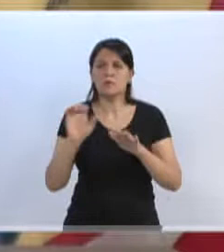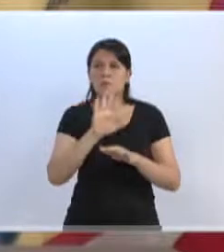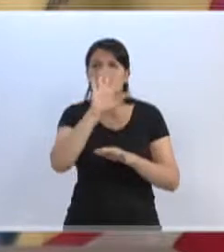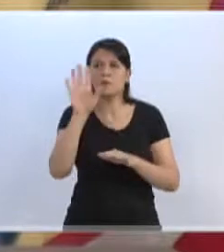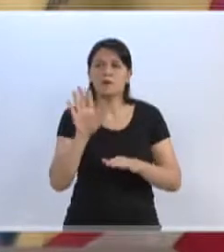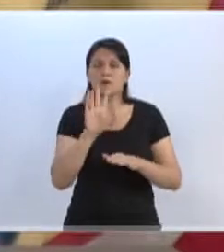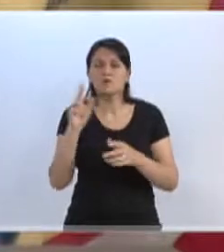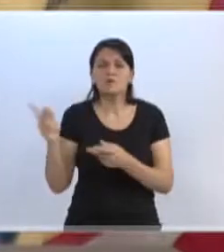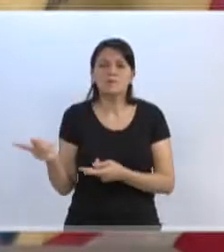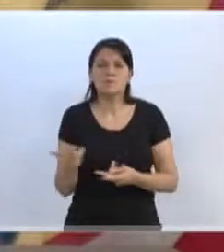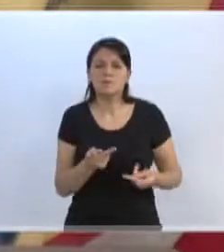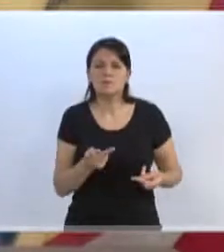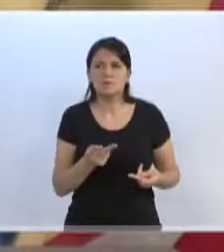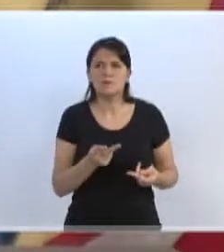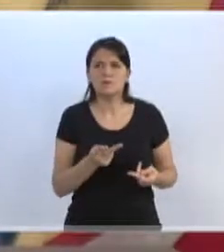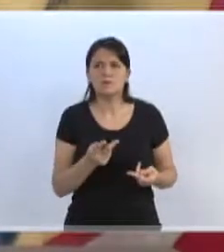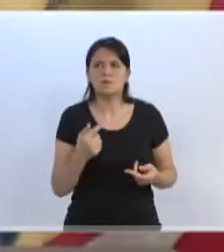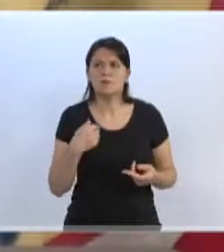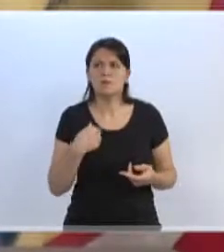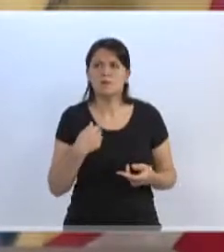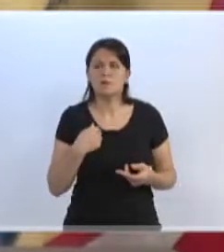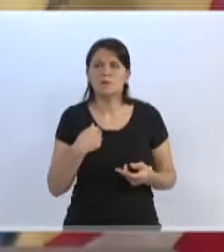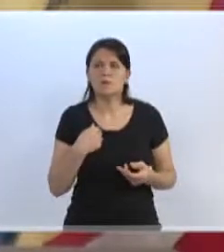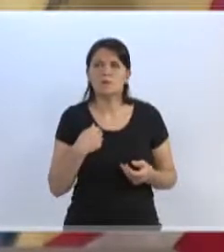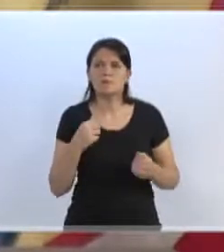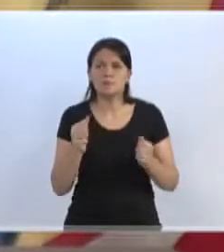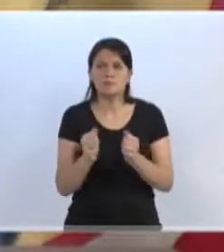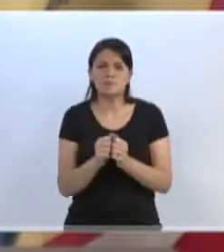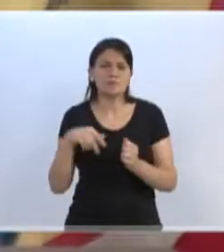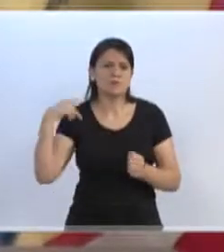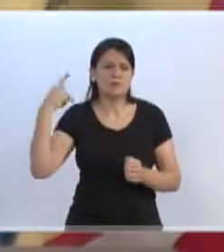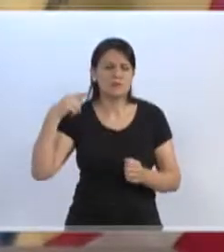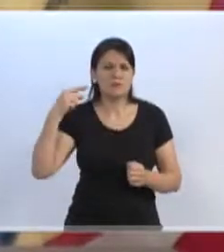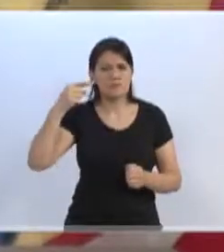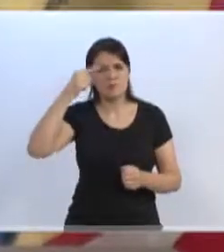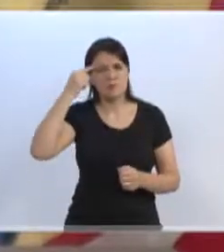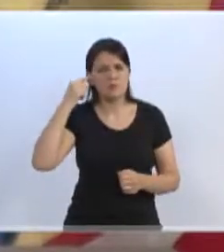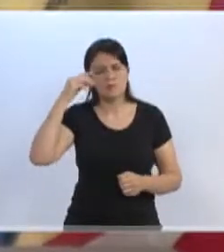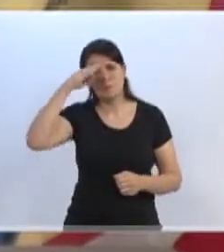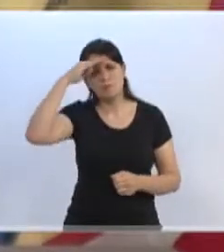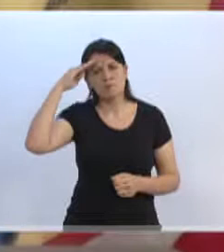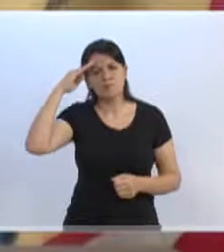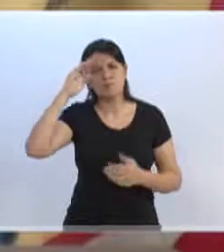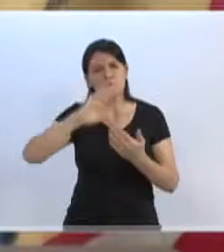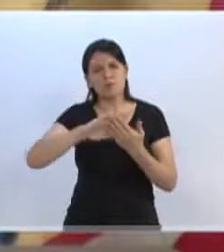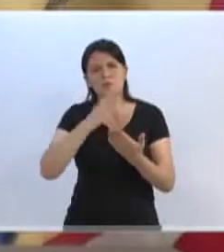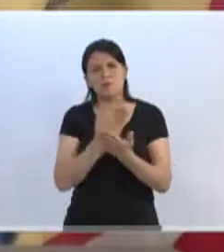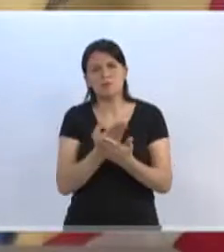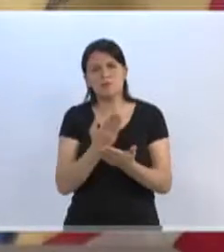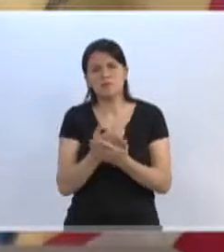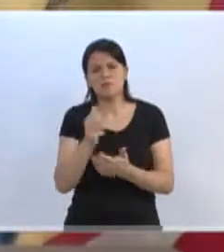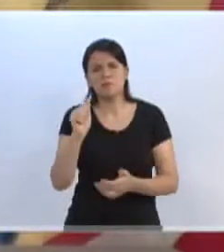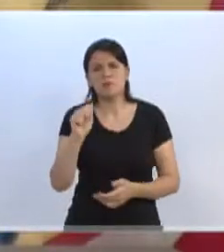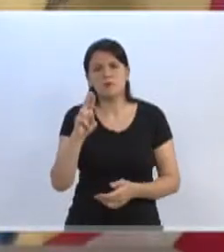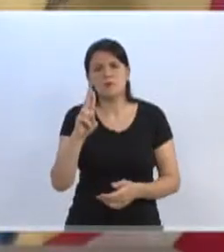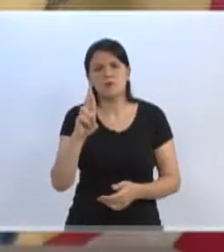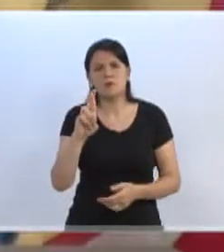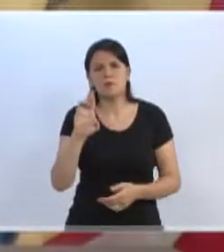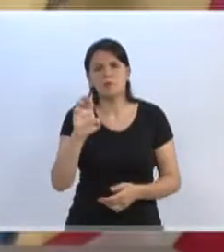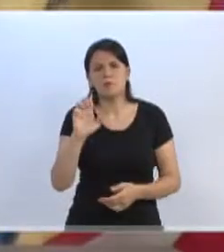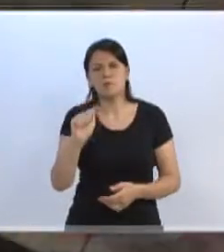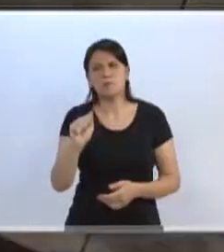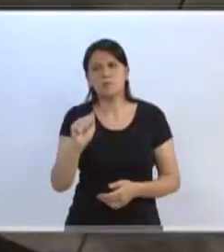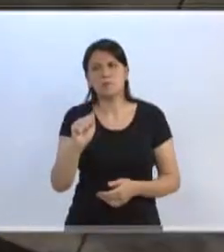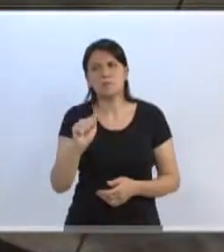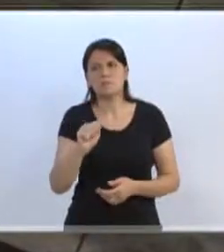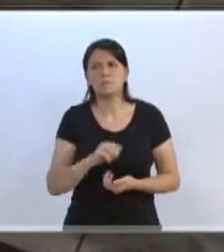estivemos visitando é o vereador ito o vereador junho visitando a escola perpétua gomes agora na chuva na semana de